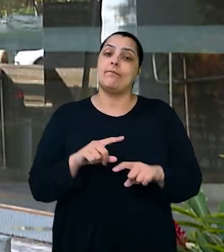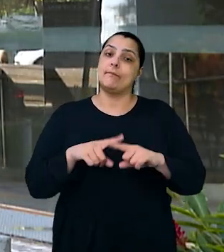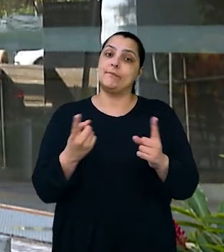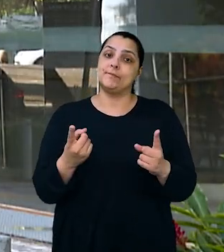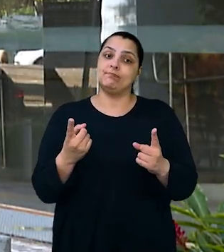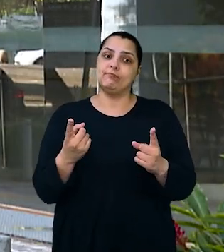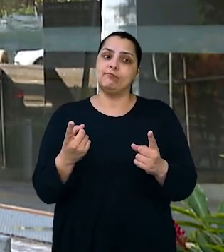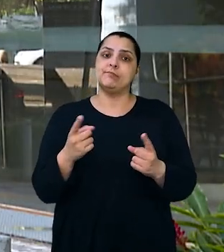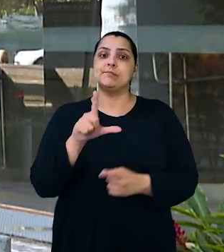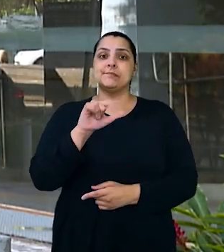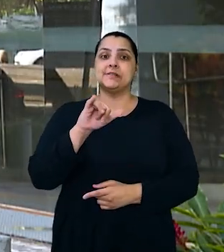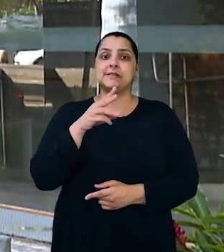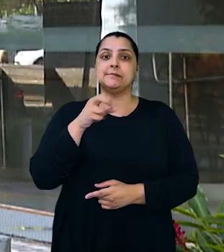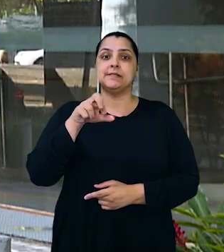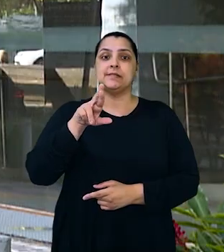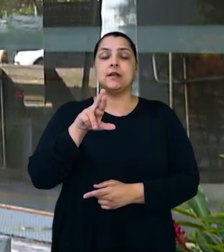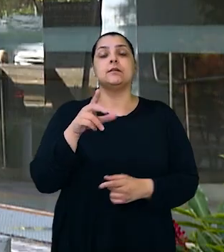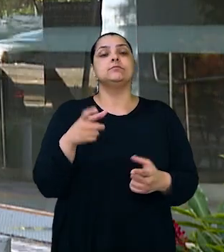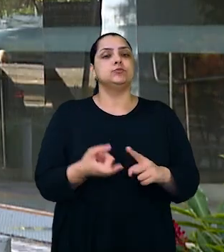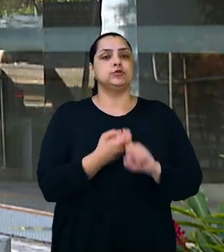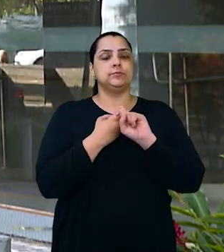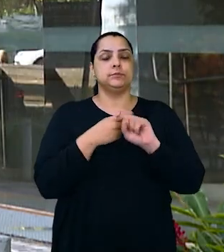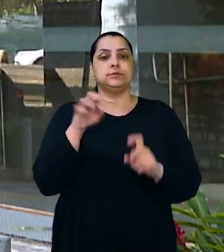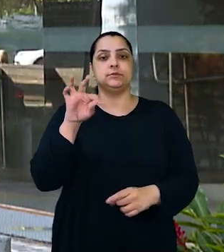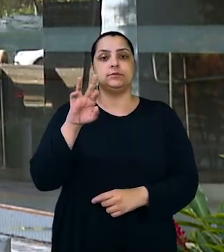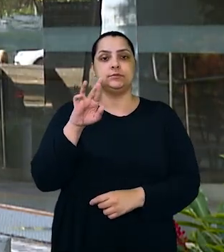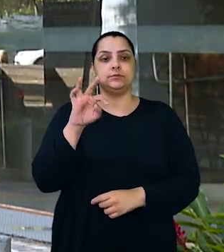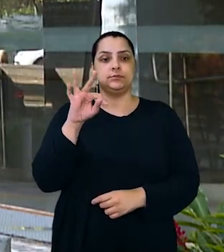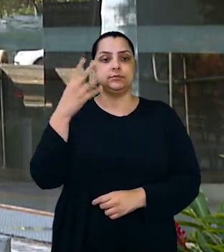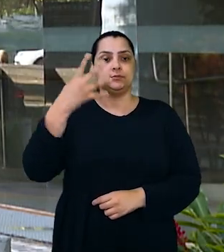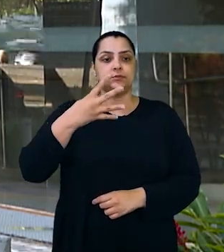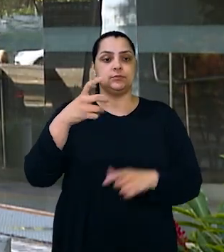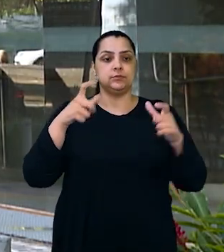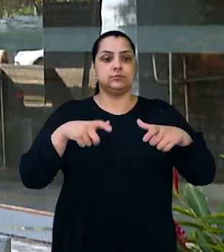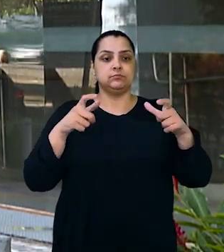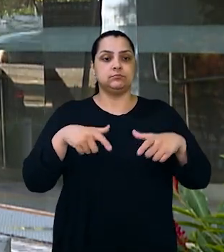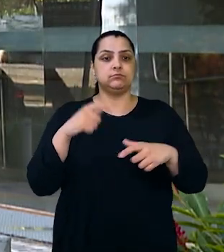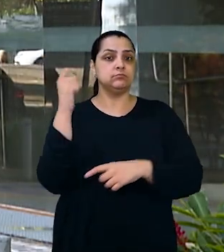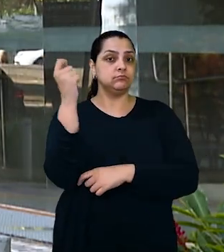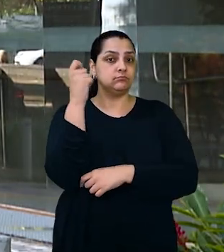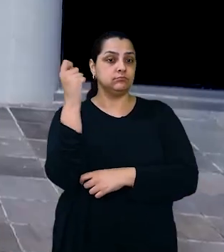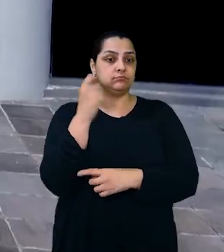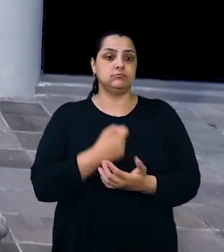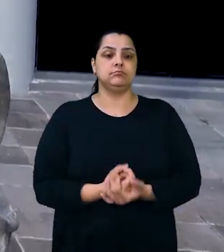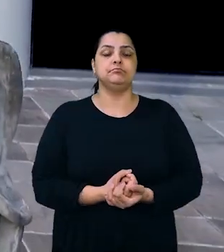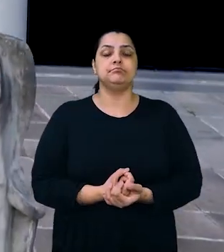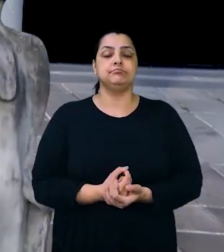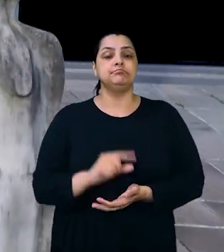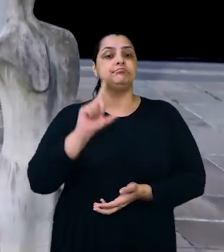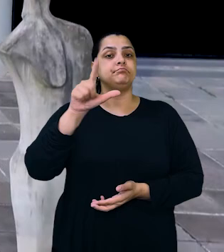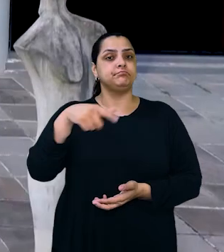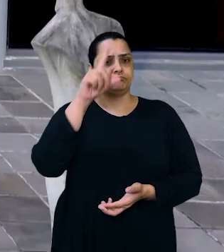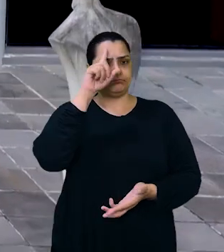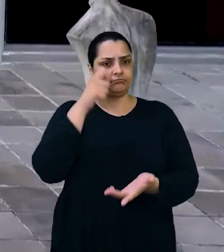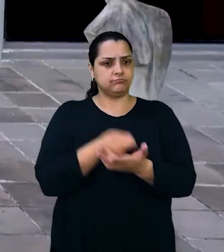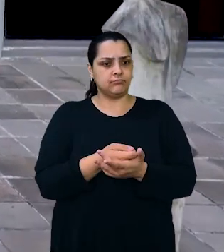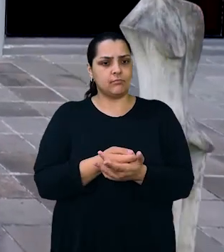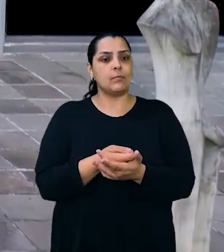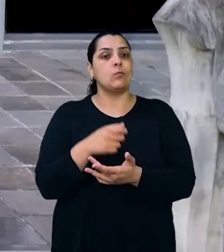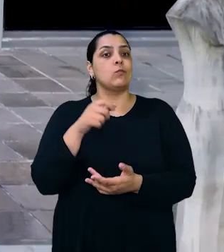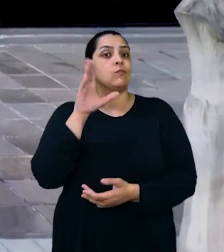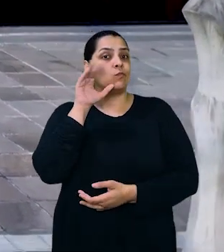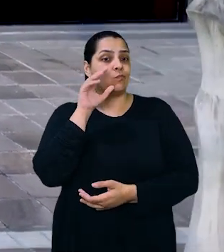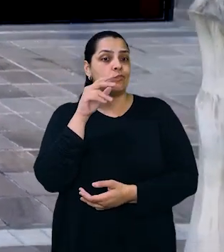liminar foi suspensa pelo Tribunal Regional do Trabalho da 4ª Região, no Rio Grande do Sul. Após a decisão, a